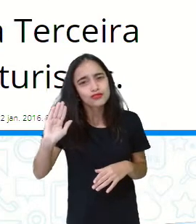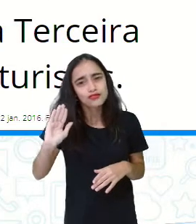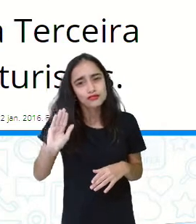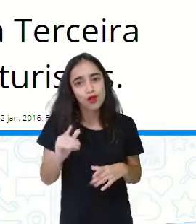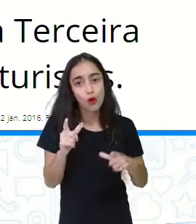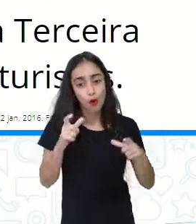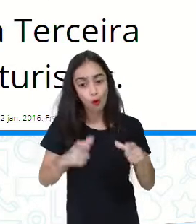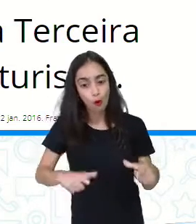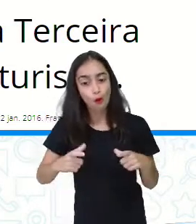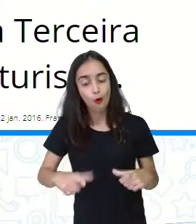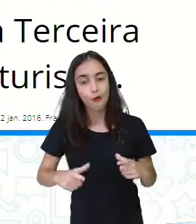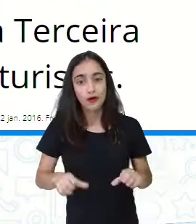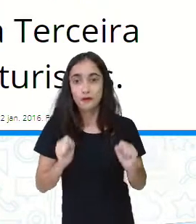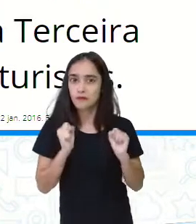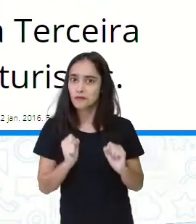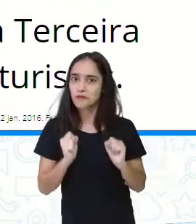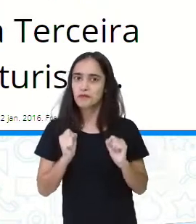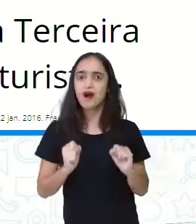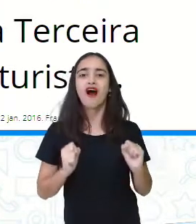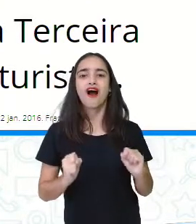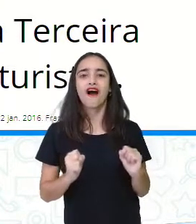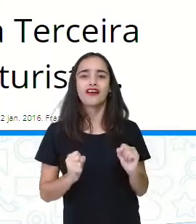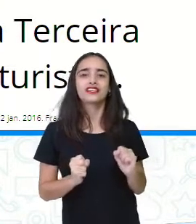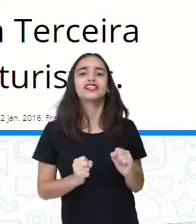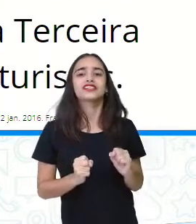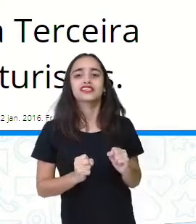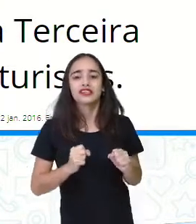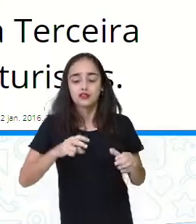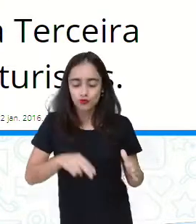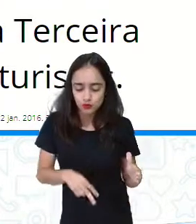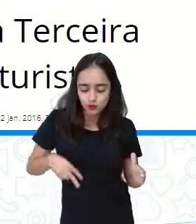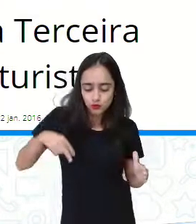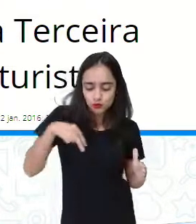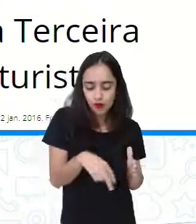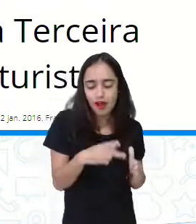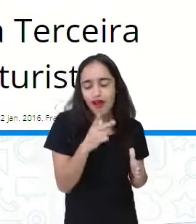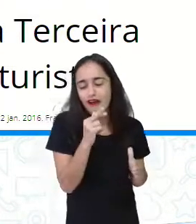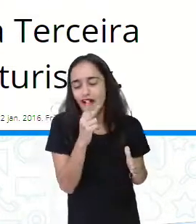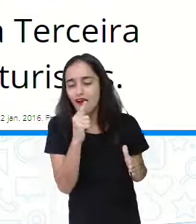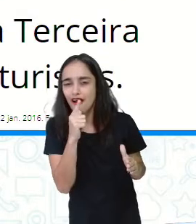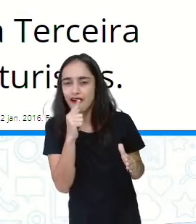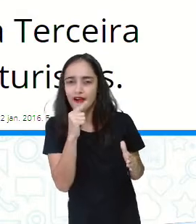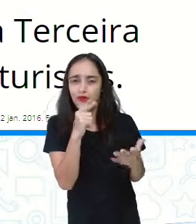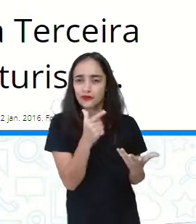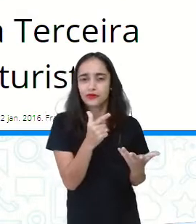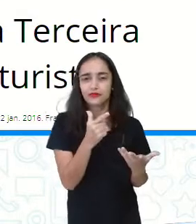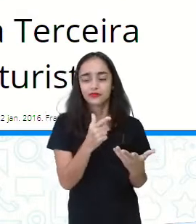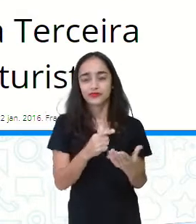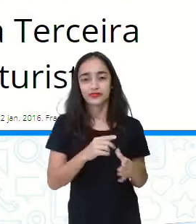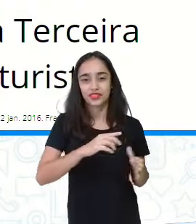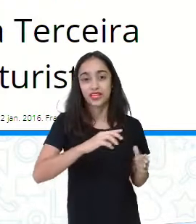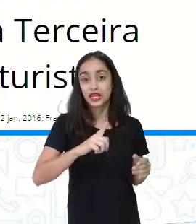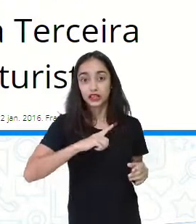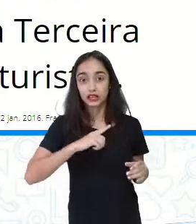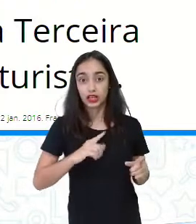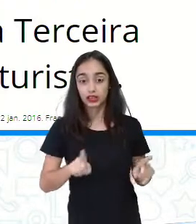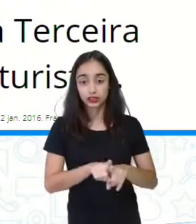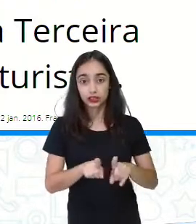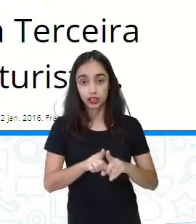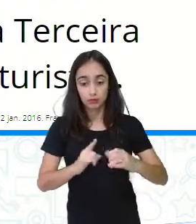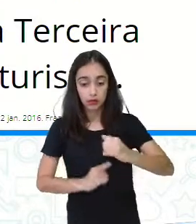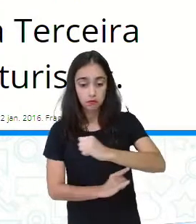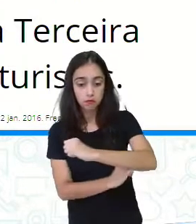para banhos a água cristalina e a vista para a terceira ponte fizeram sucesso entre os